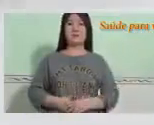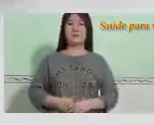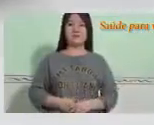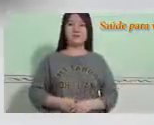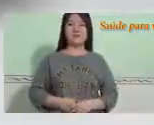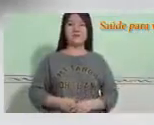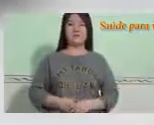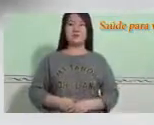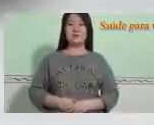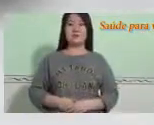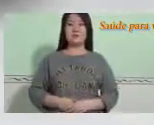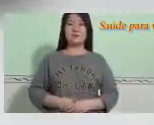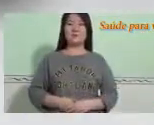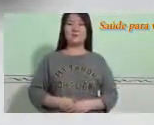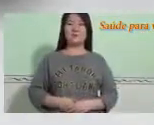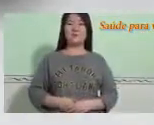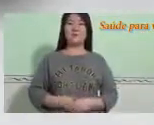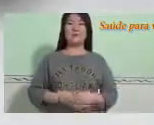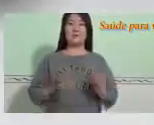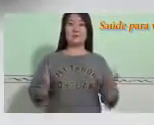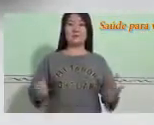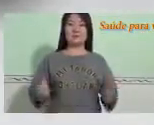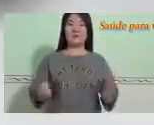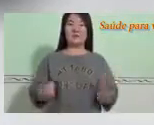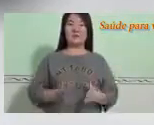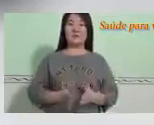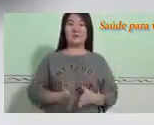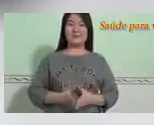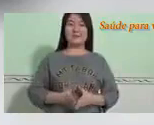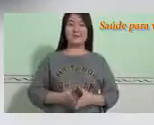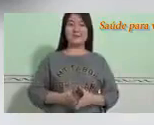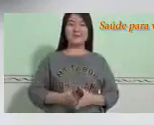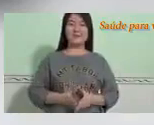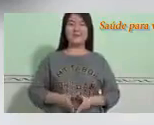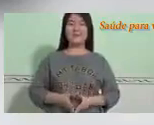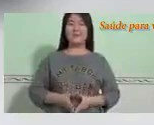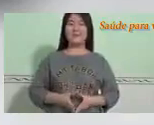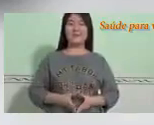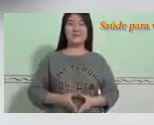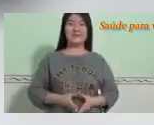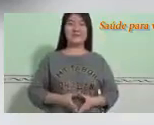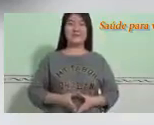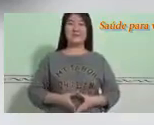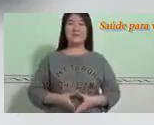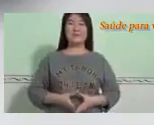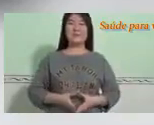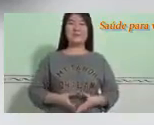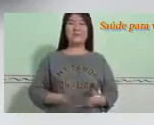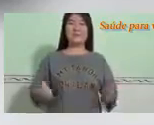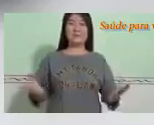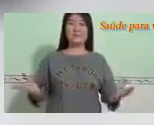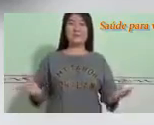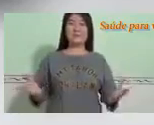Isso se deve tanto à presença de cafeína quanto ao uso alto teor de antioxidantes, vírgula, que melhora o funcionamento do